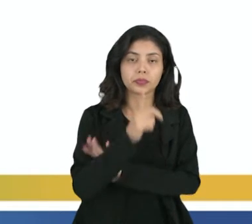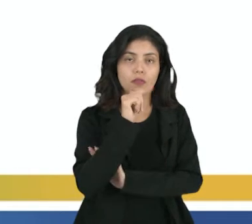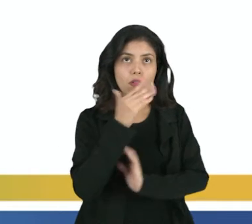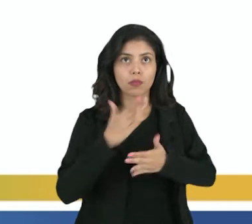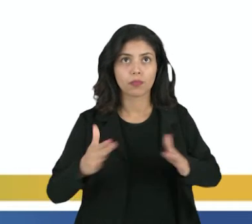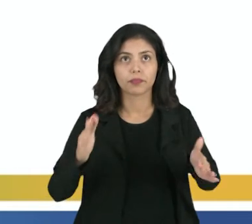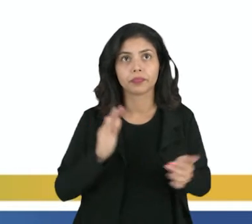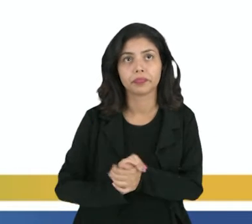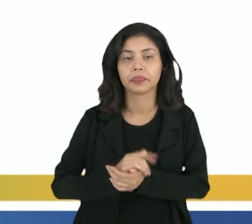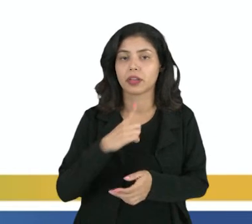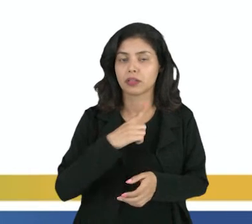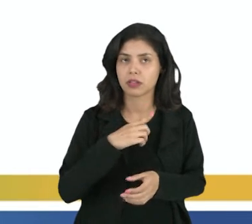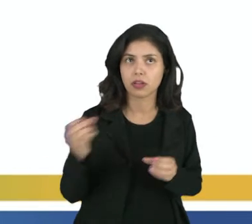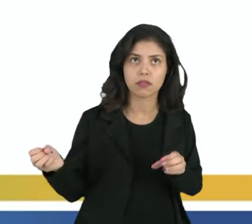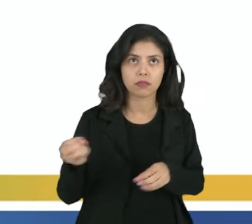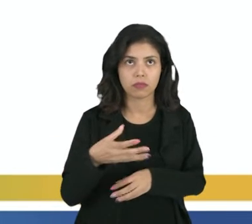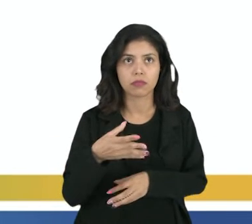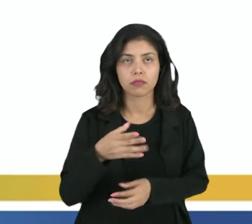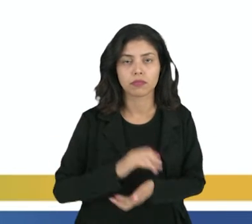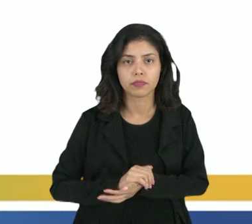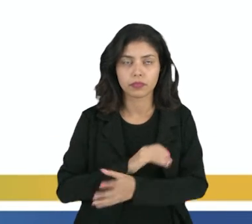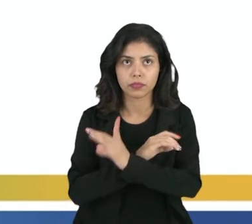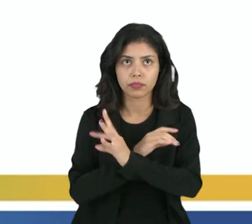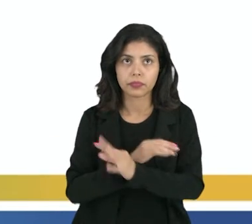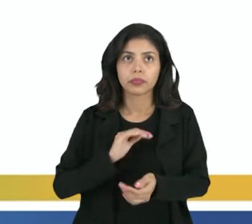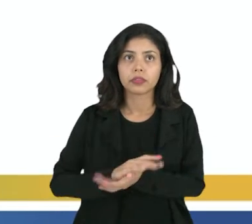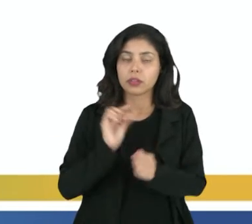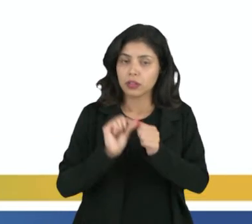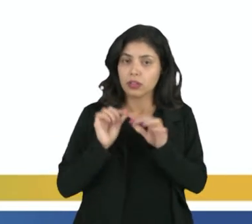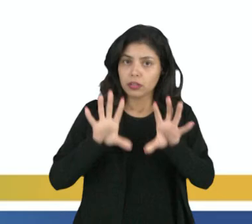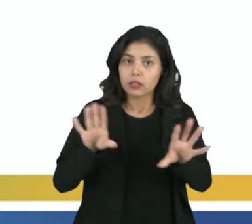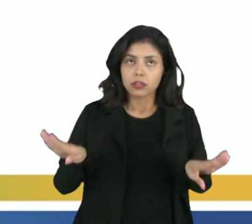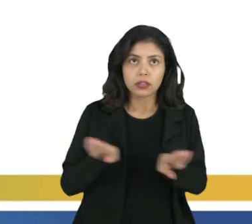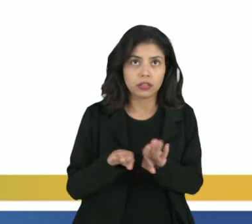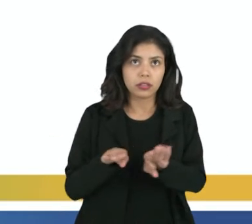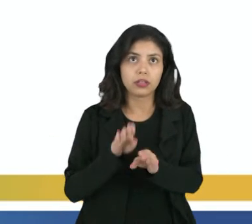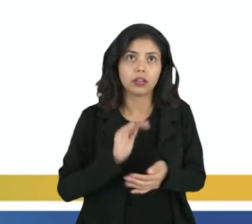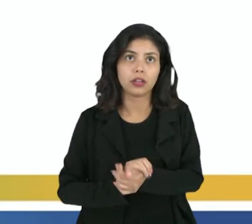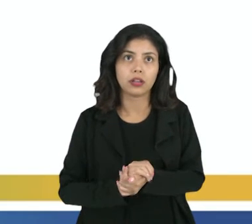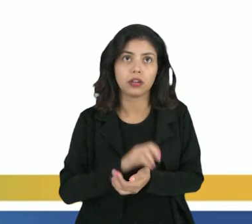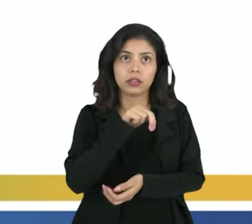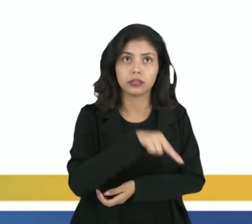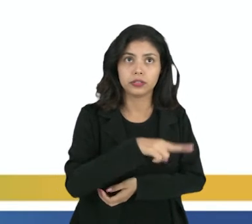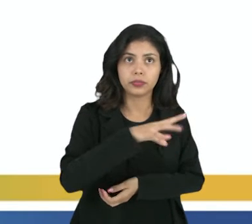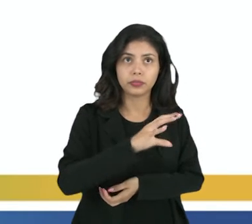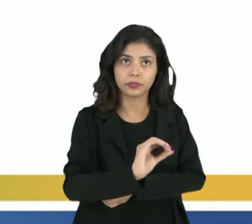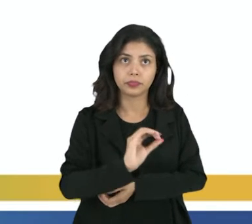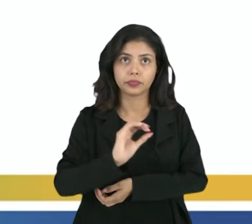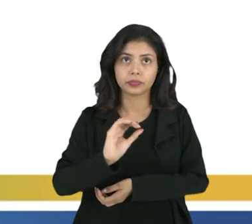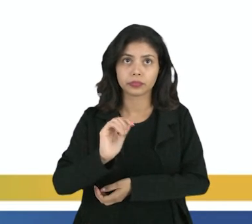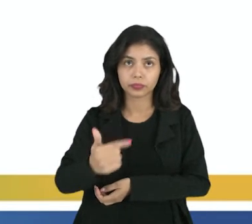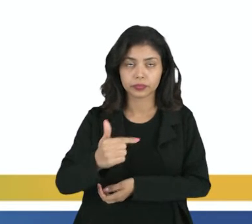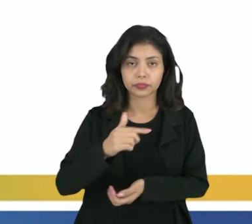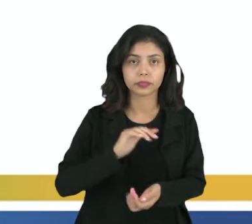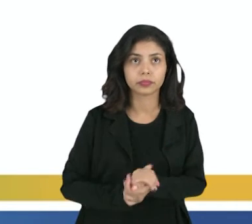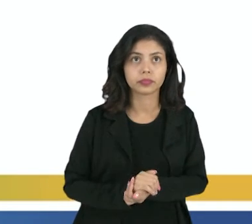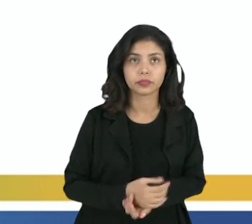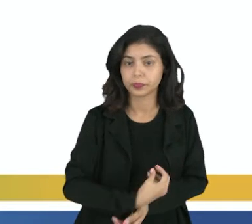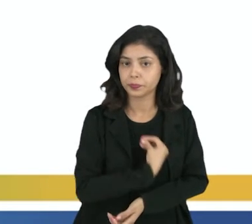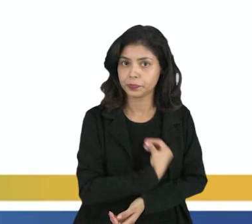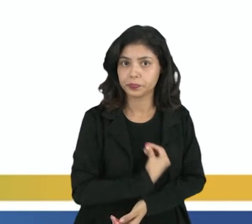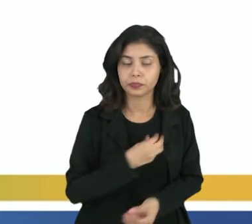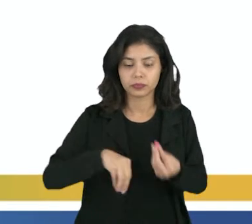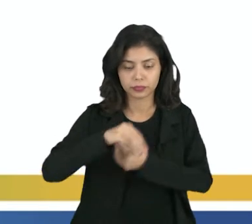tem-se a formação desse ácido assim também a formação do ácido nítrico nitroso nós temos aqui a presença do